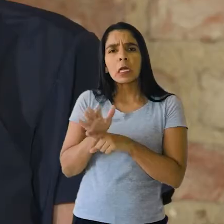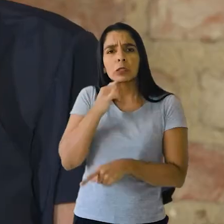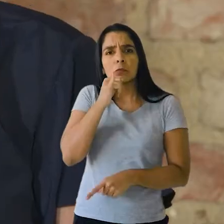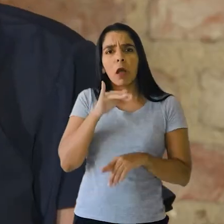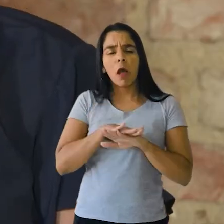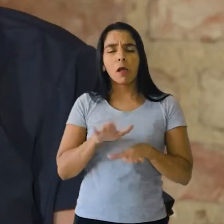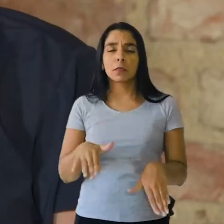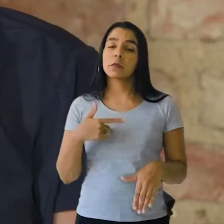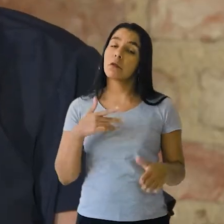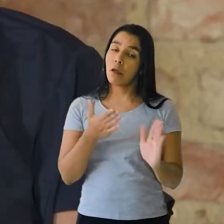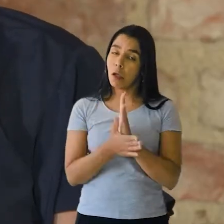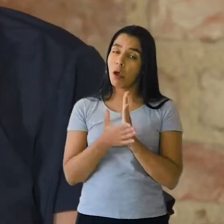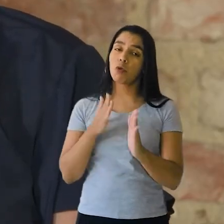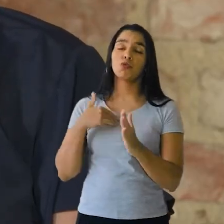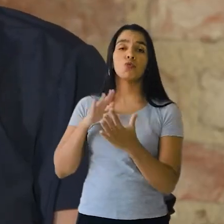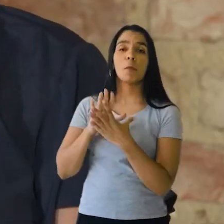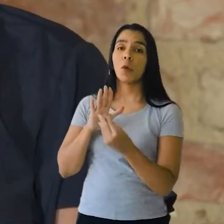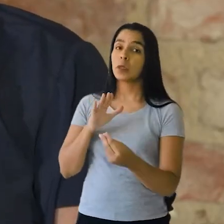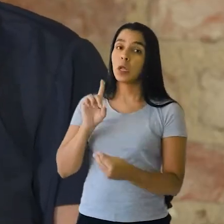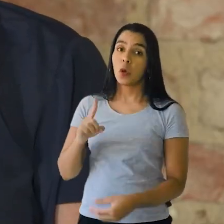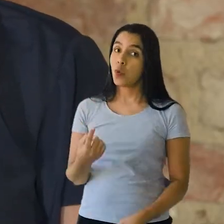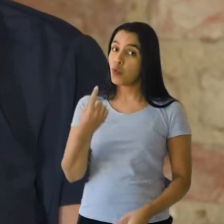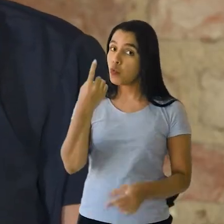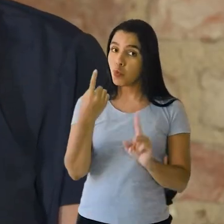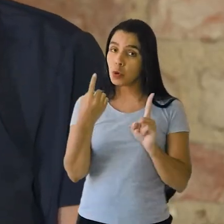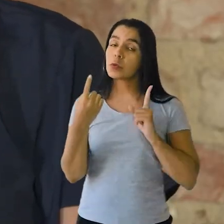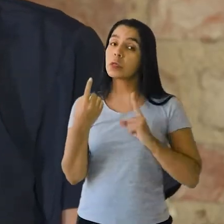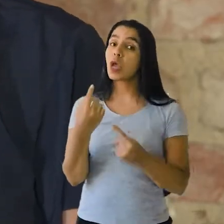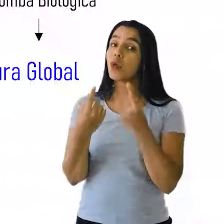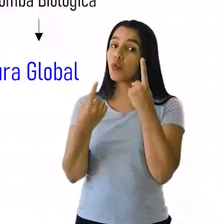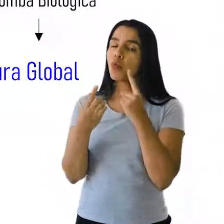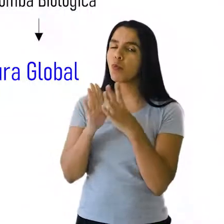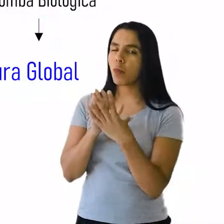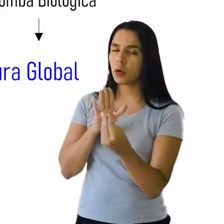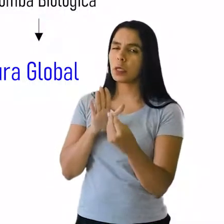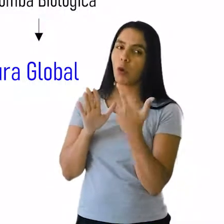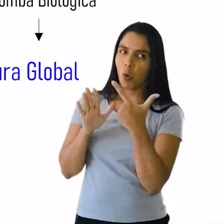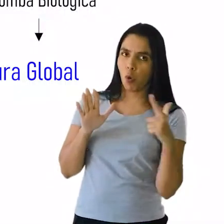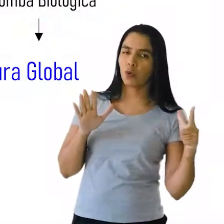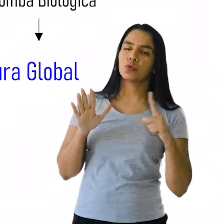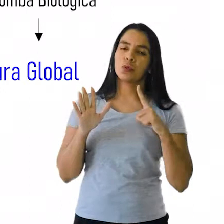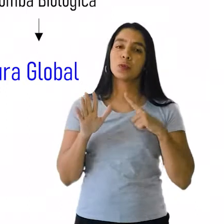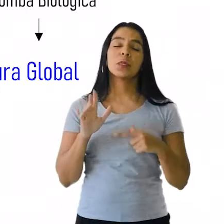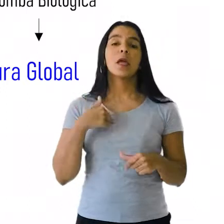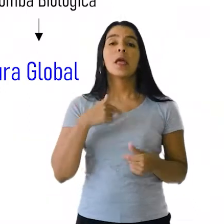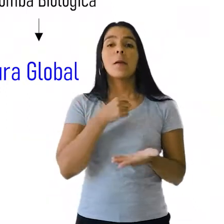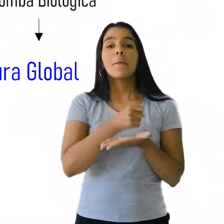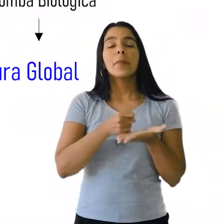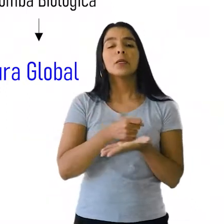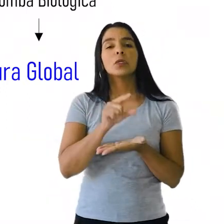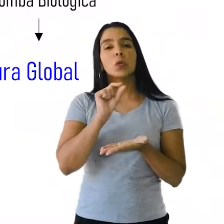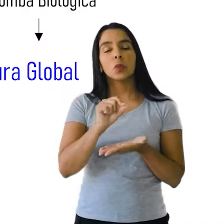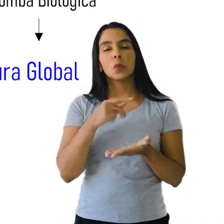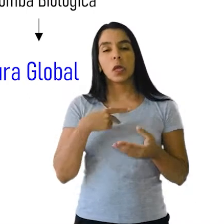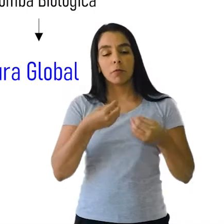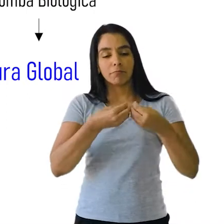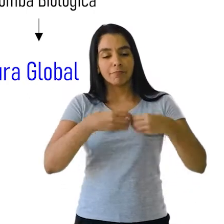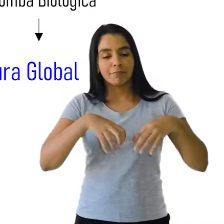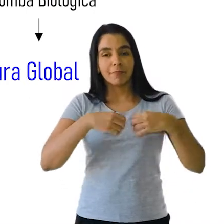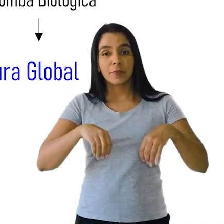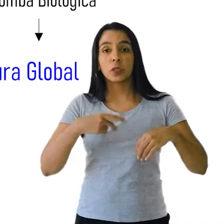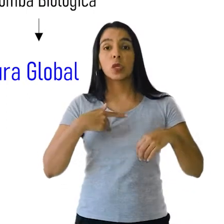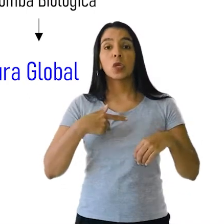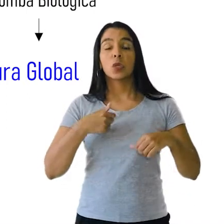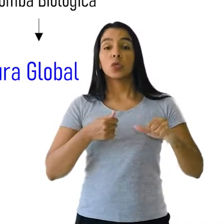balanço de energia tão negativo assim. Então, alguns desses modelos, não é o único, eu trouxe aqui um desses modelos, ele se